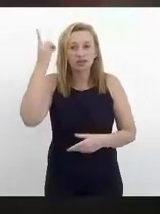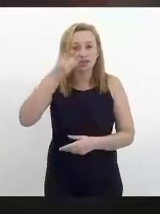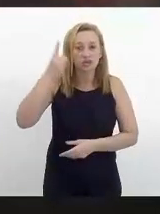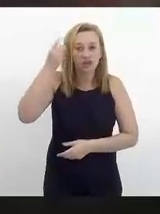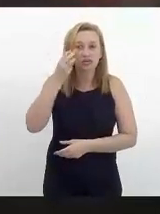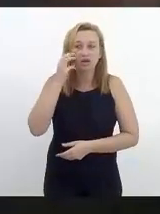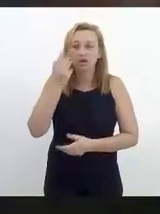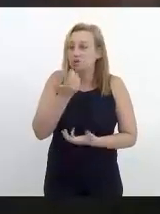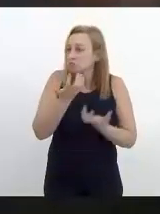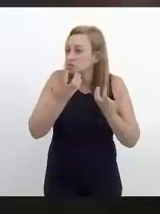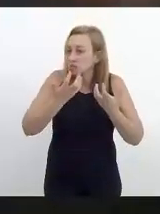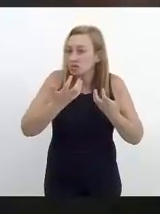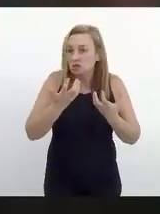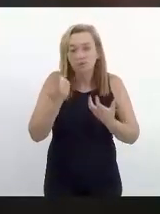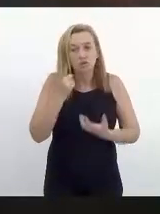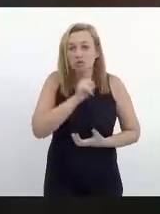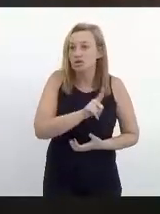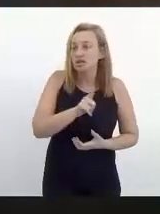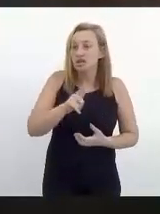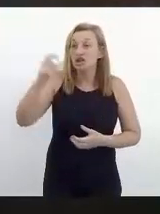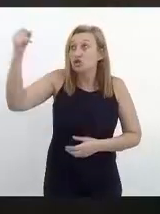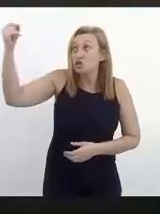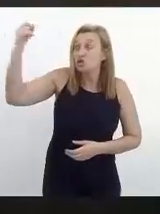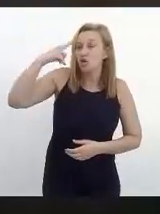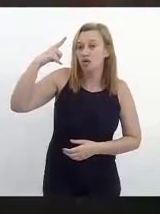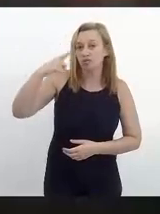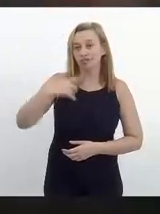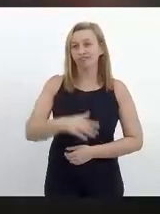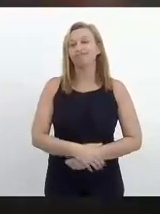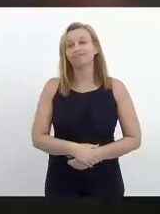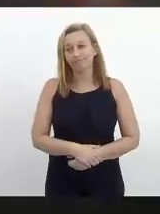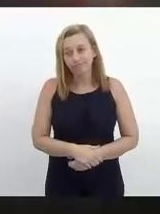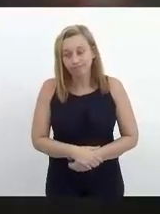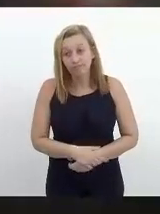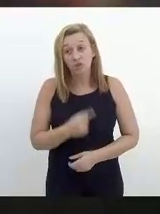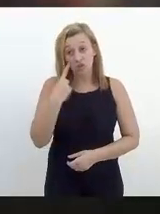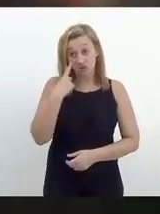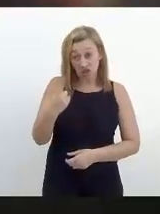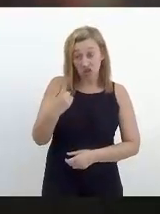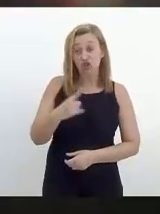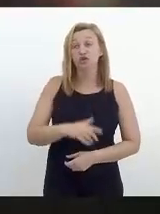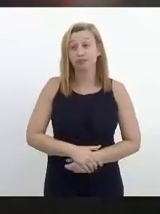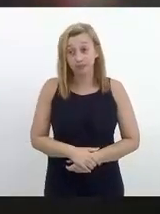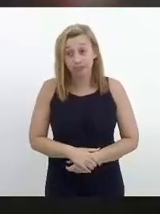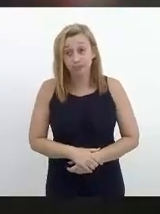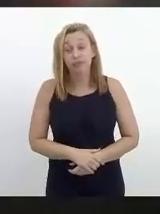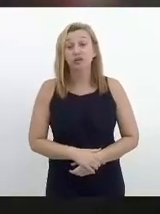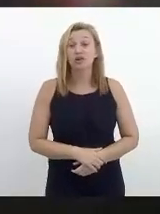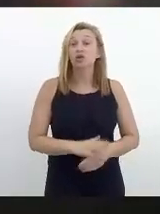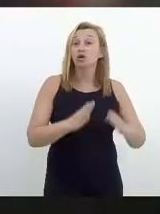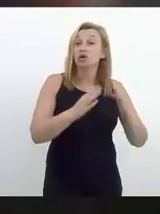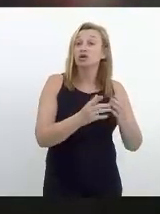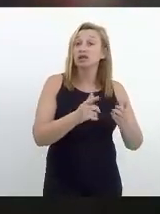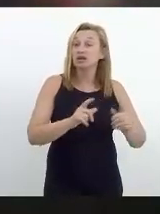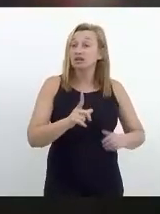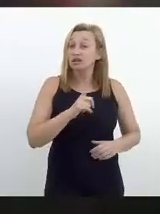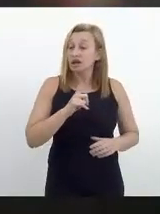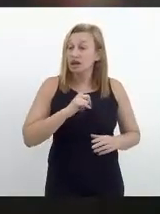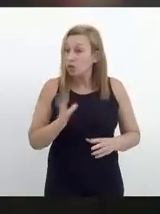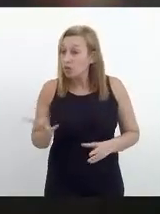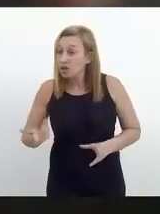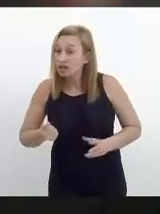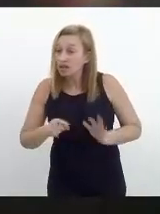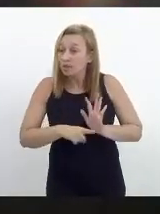sequer tomar banho de sol. Olha a contradição. Um sistema que deveria criar condições para